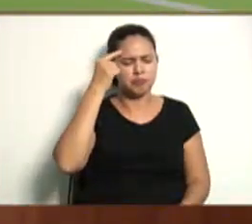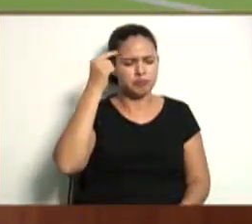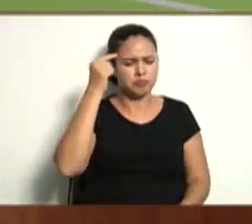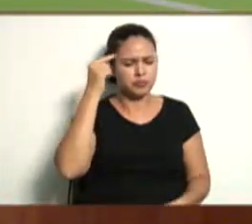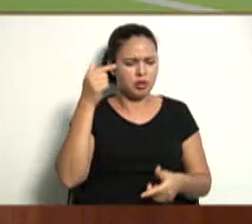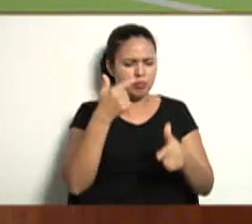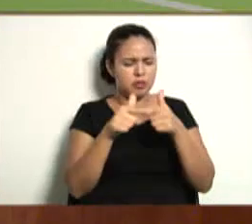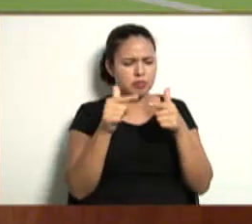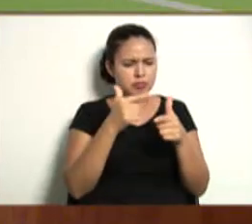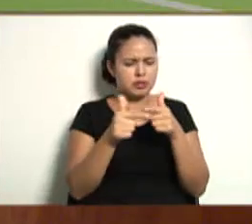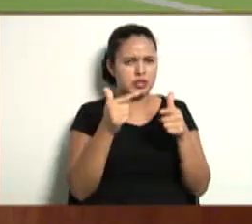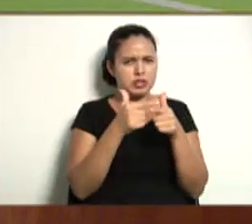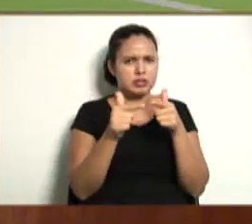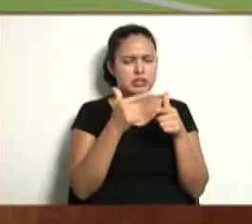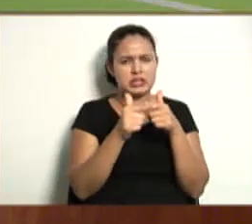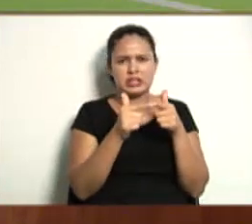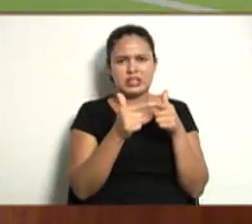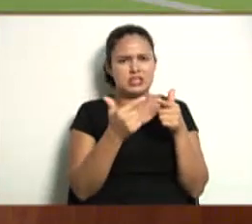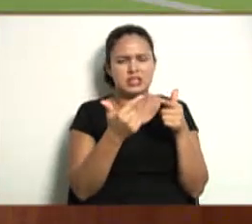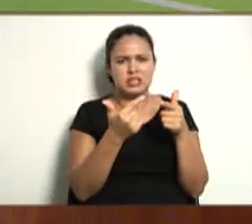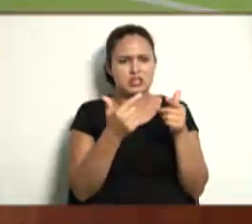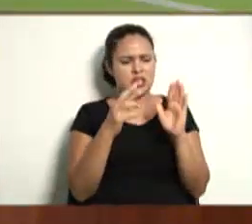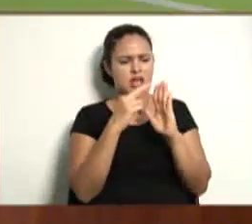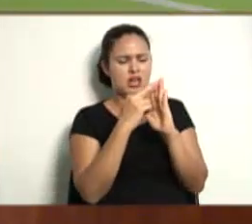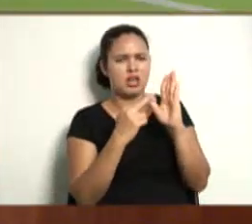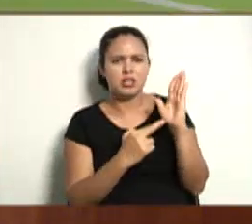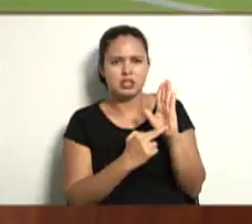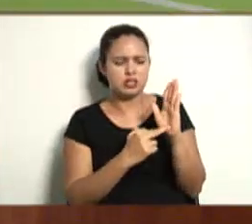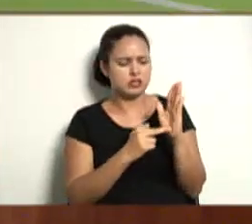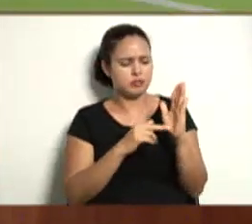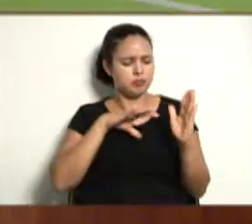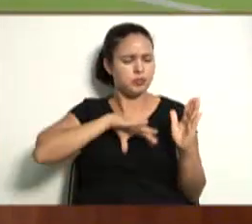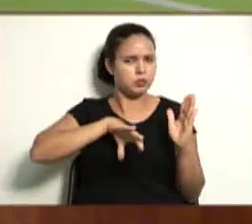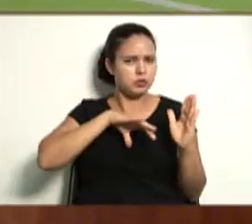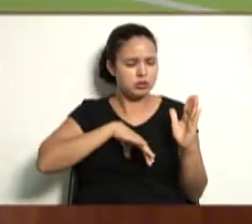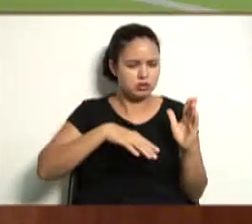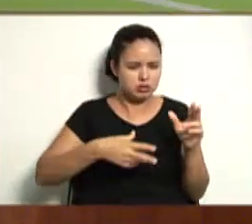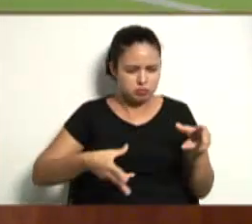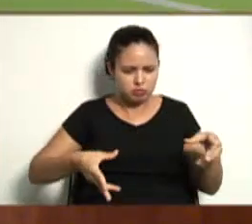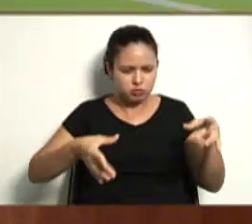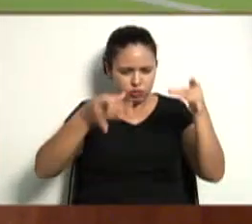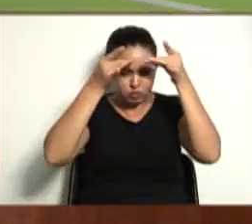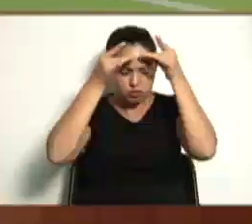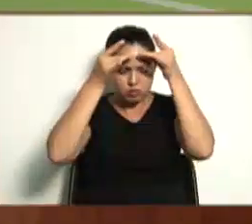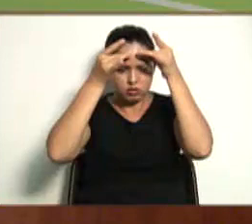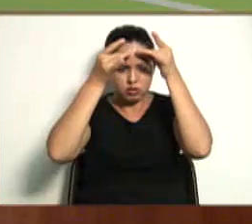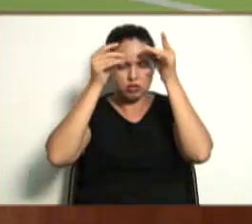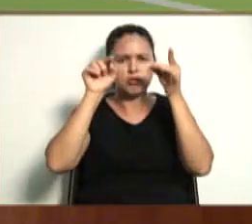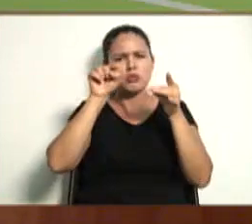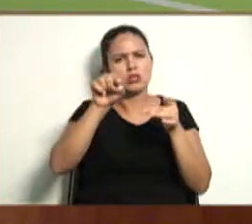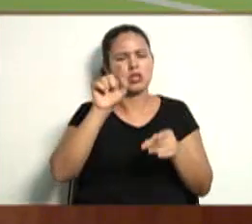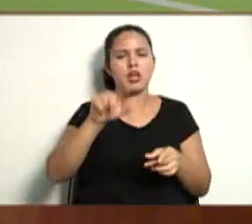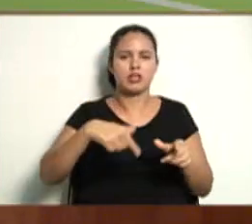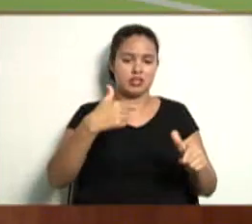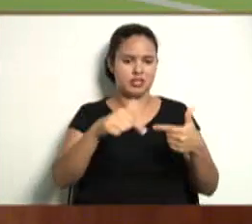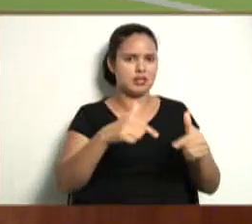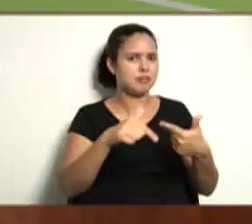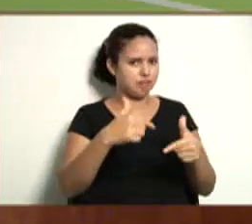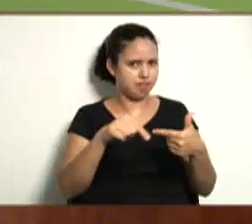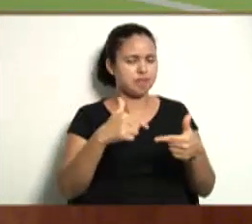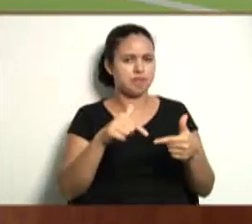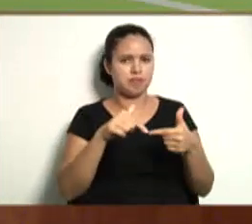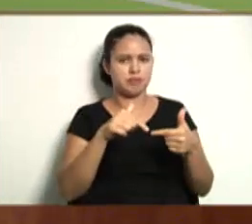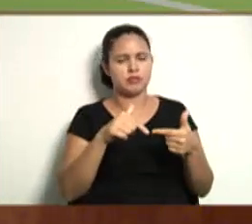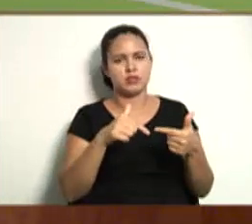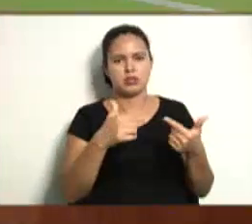entender uma regra de português, memorizando aquilo. Então, veja, você está trabalhando. É muito triste quando chegam para